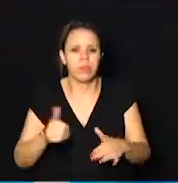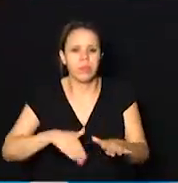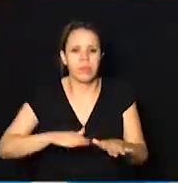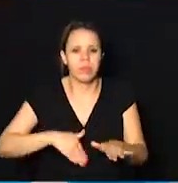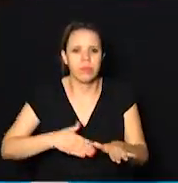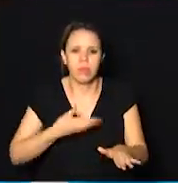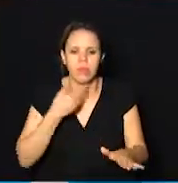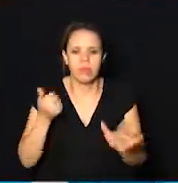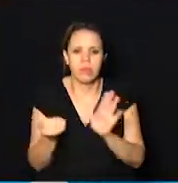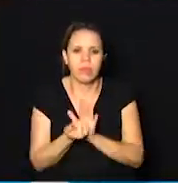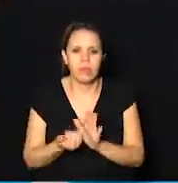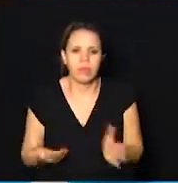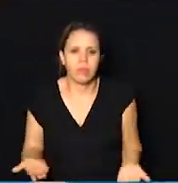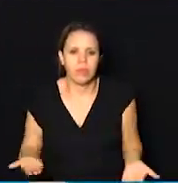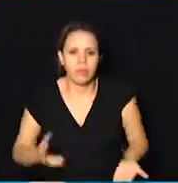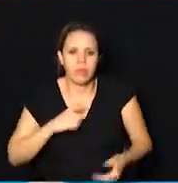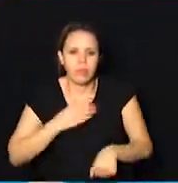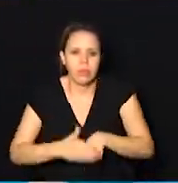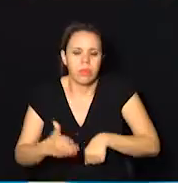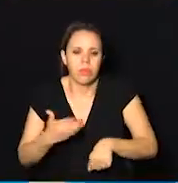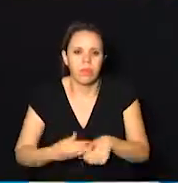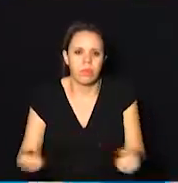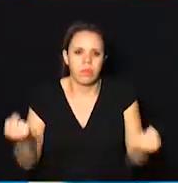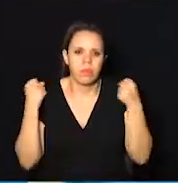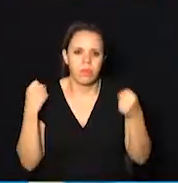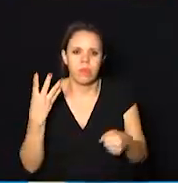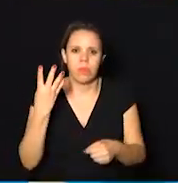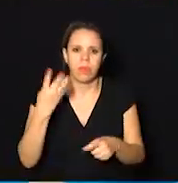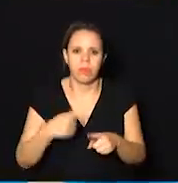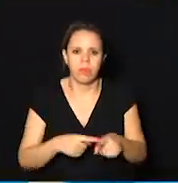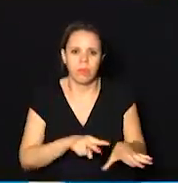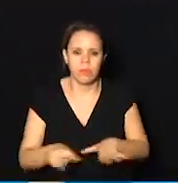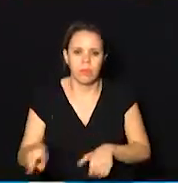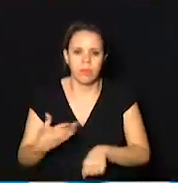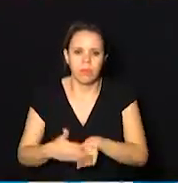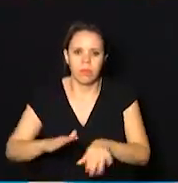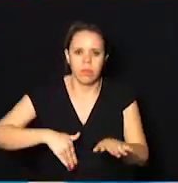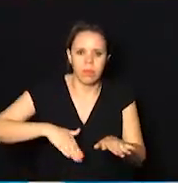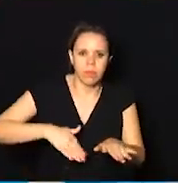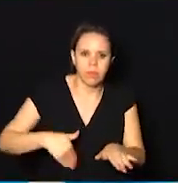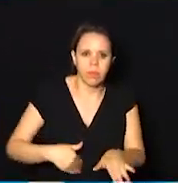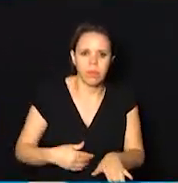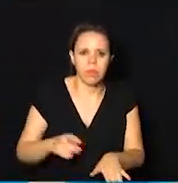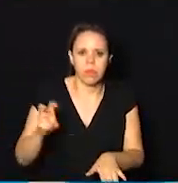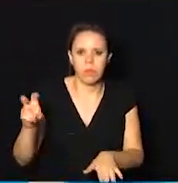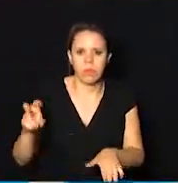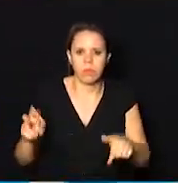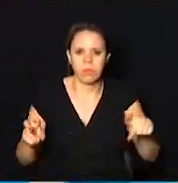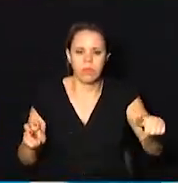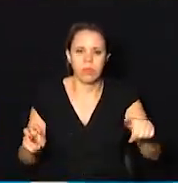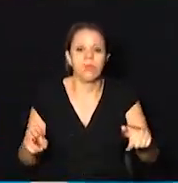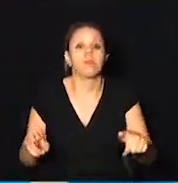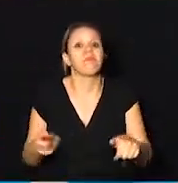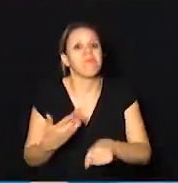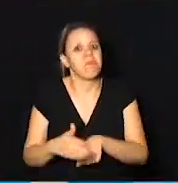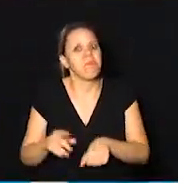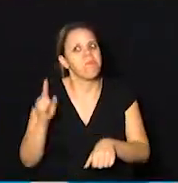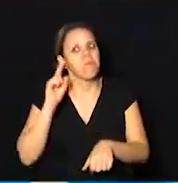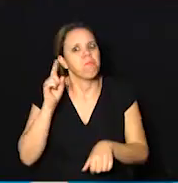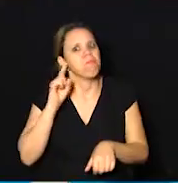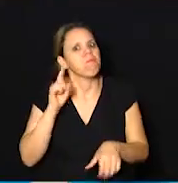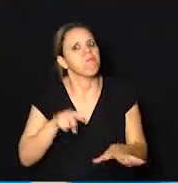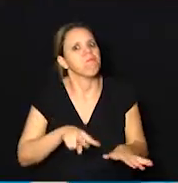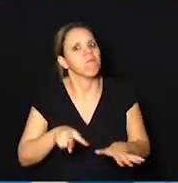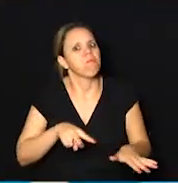e tá nadando com as melhores marcas então hoje eu treino academia são quatro vezes na semana e treino são de 5 a 7 treinos semanais